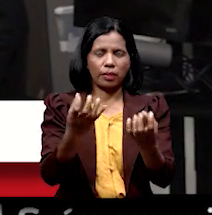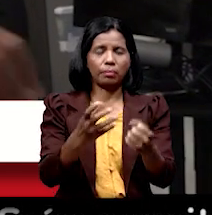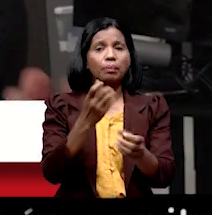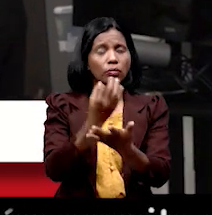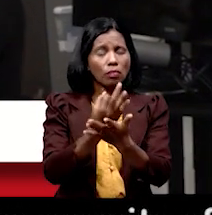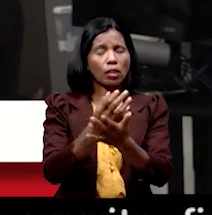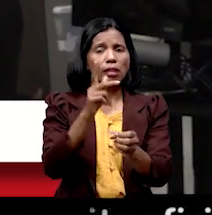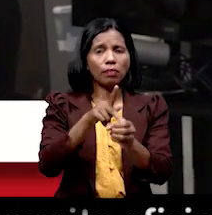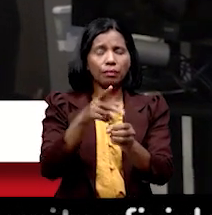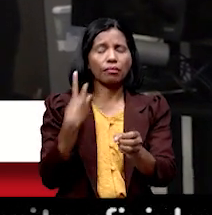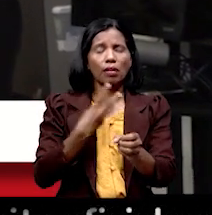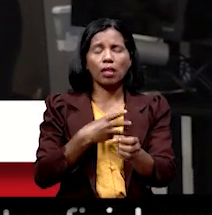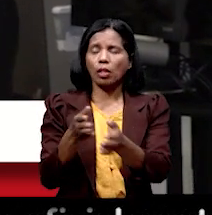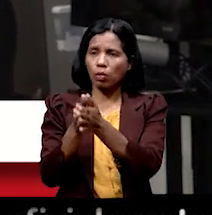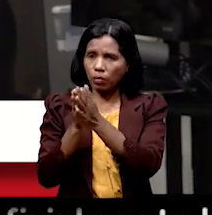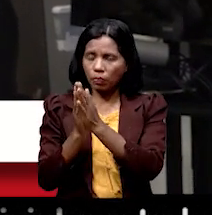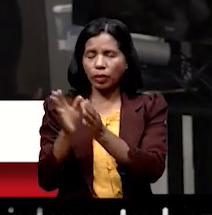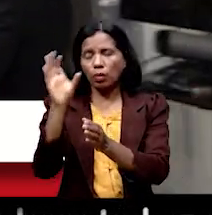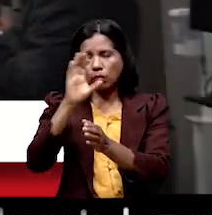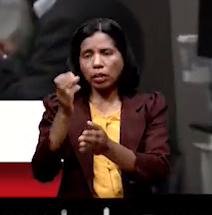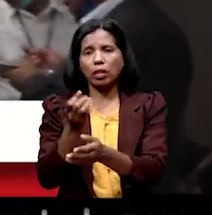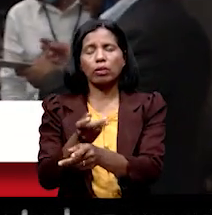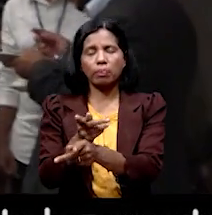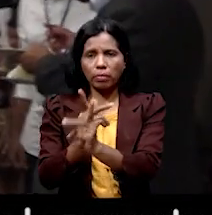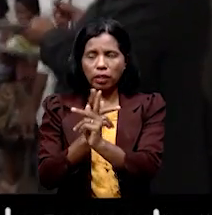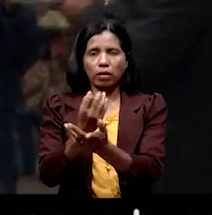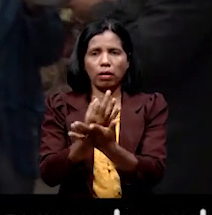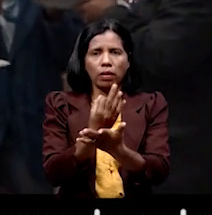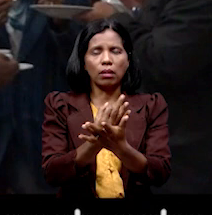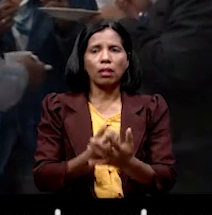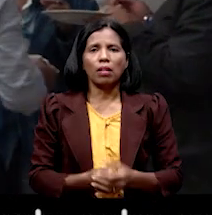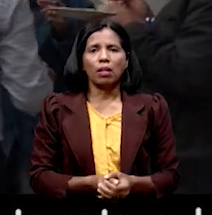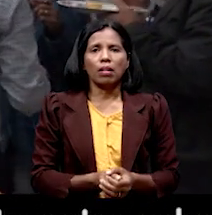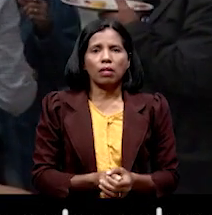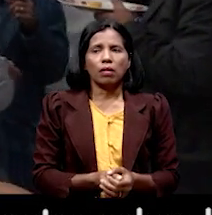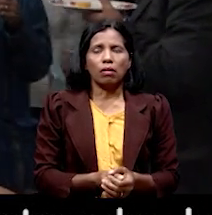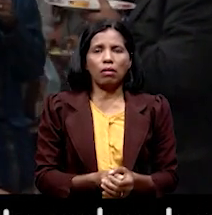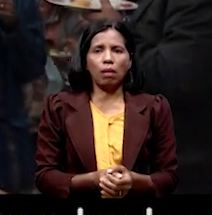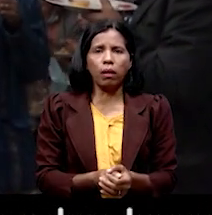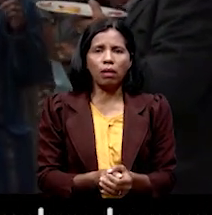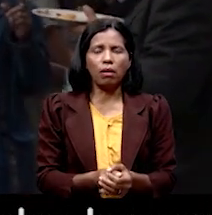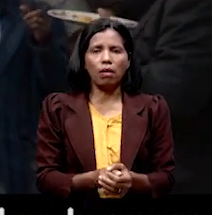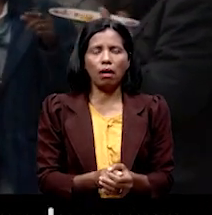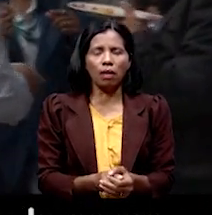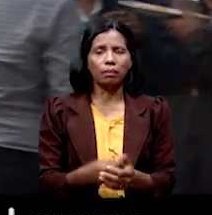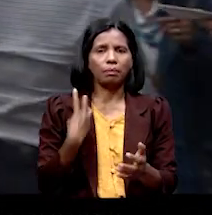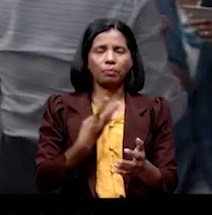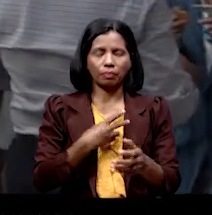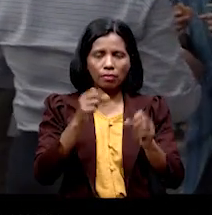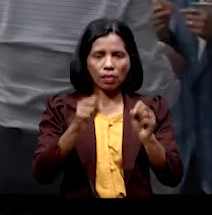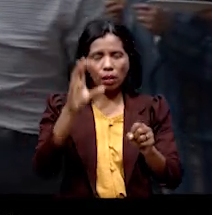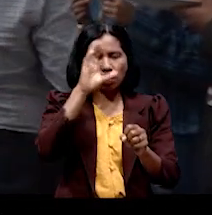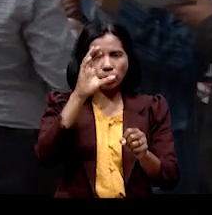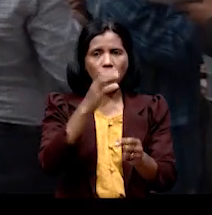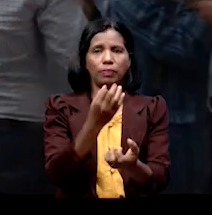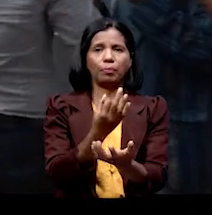buka empréstimo sira nebe concessionais concessionais ne ka tak saida ita tem que buka empréstimo sira nebe ne funa